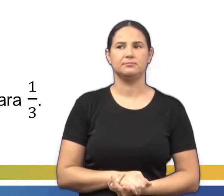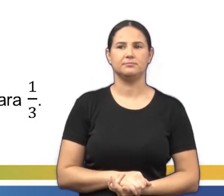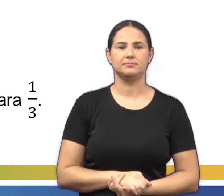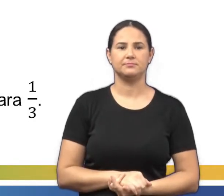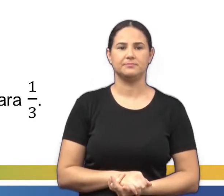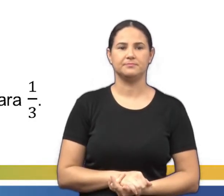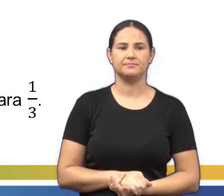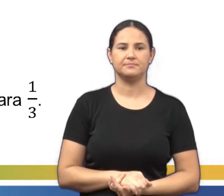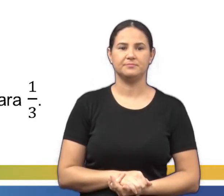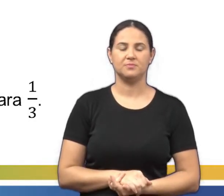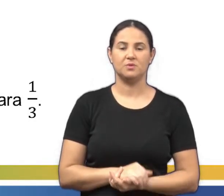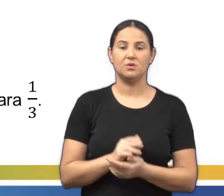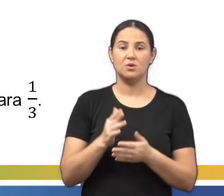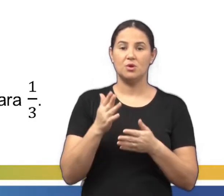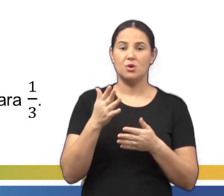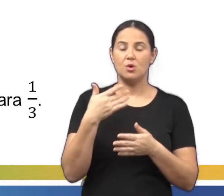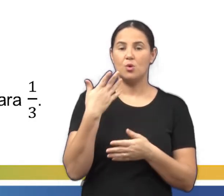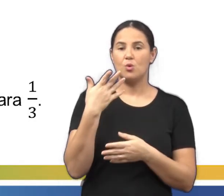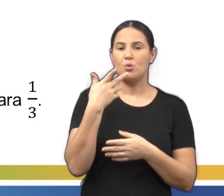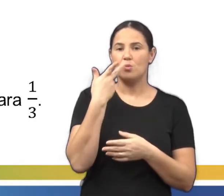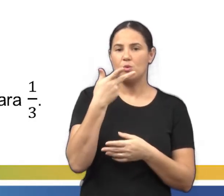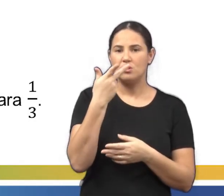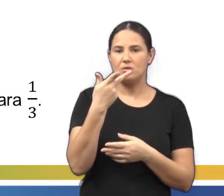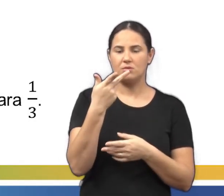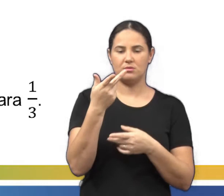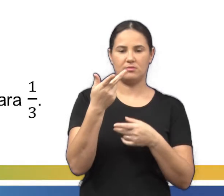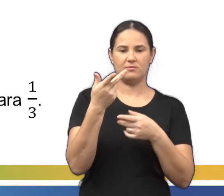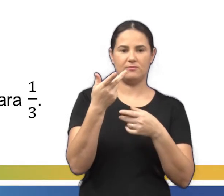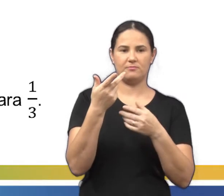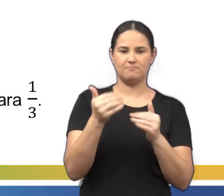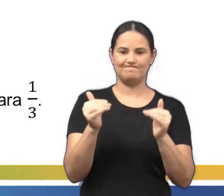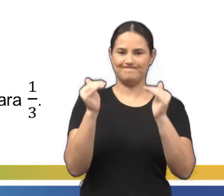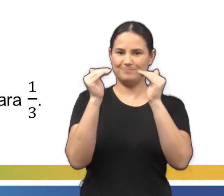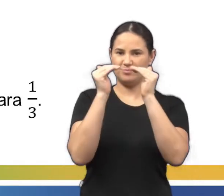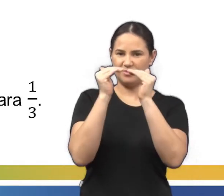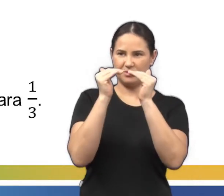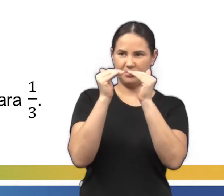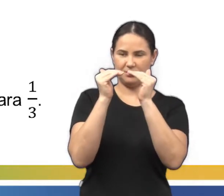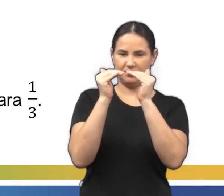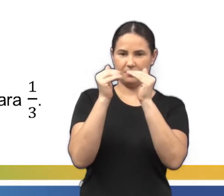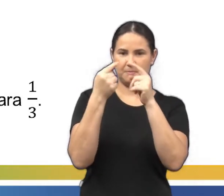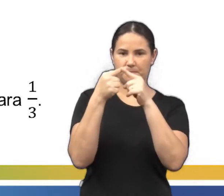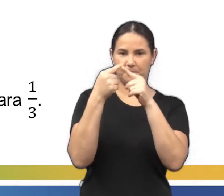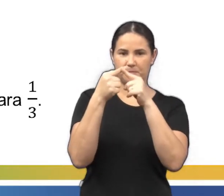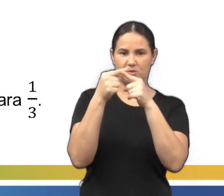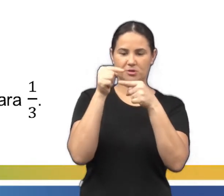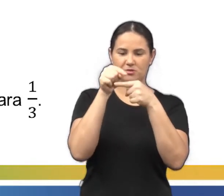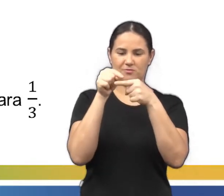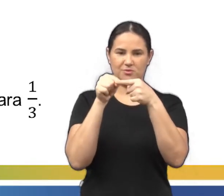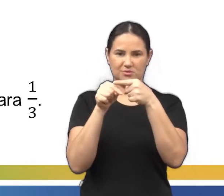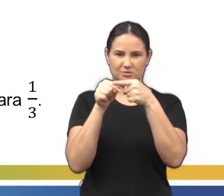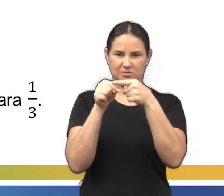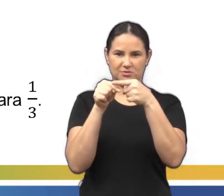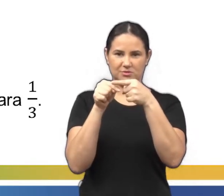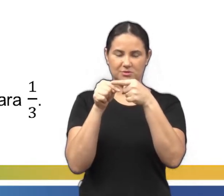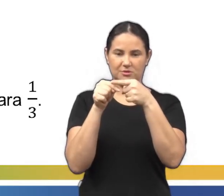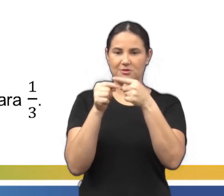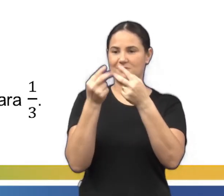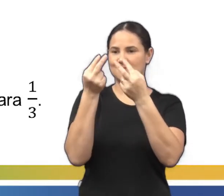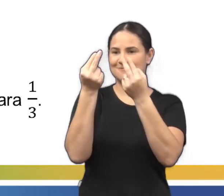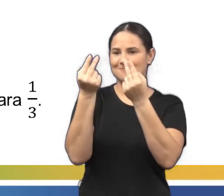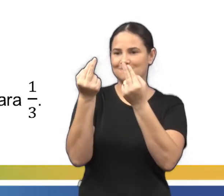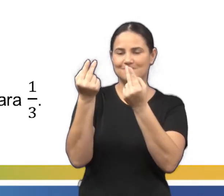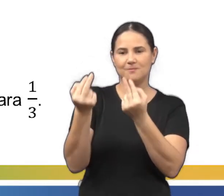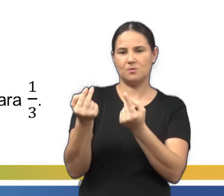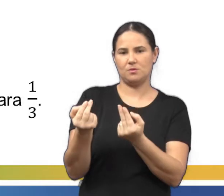Quando eu digo equivalente, é que quando eu estou dividindo, as quantidades vão ser a mesma. Não